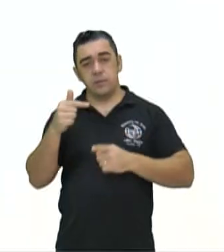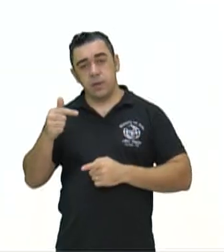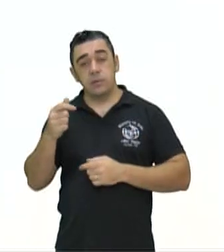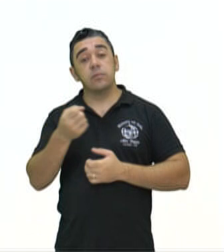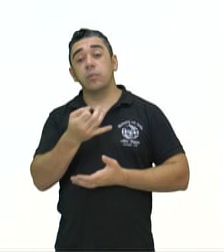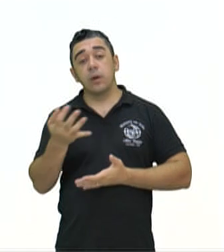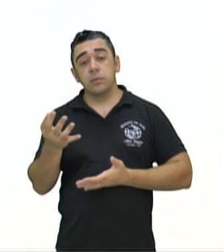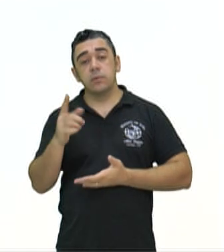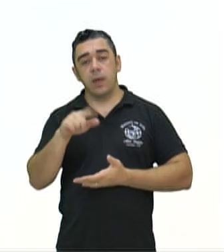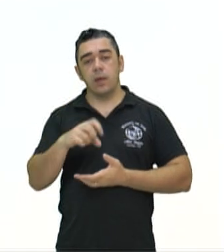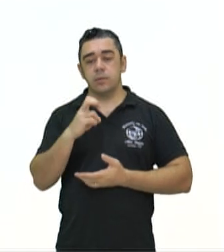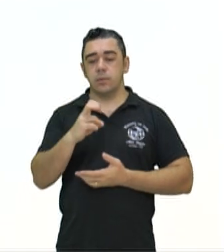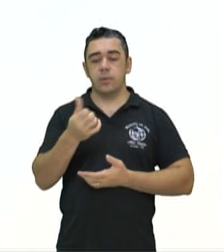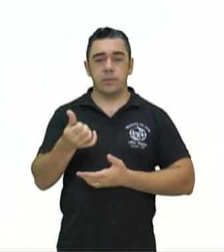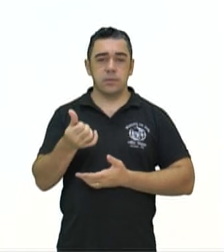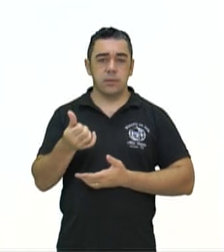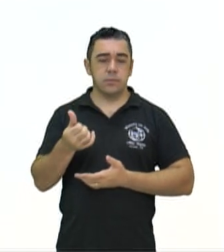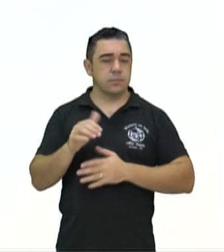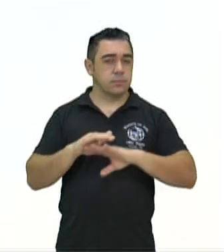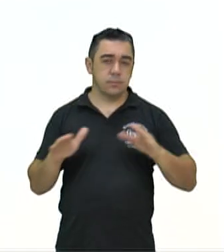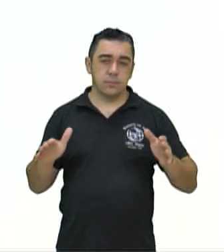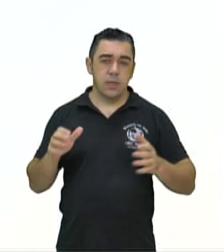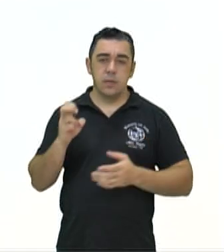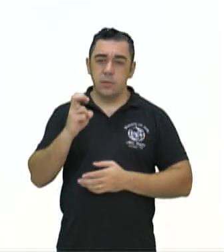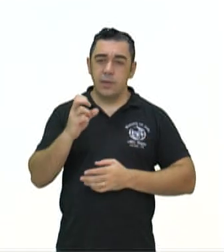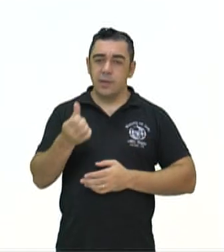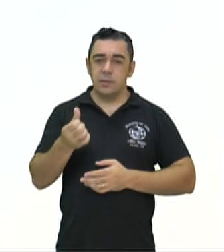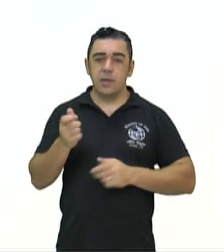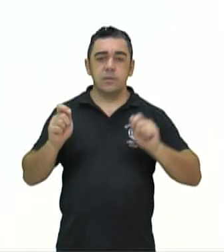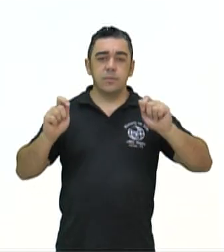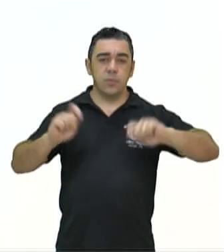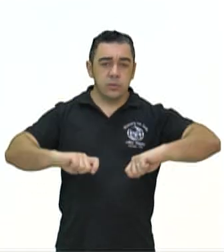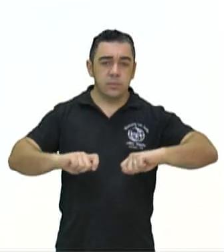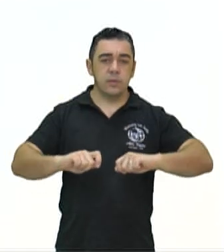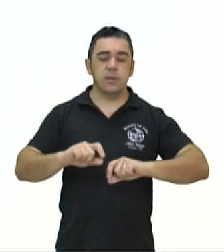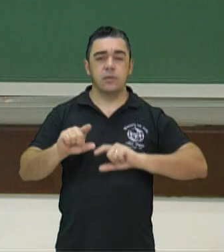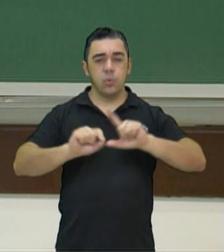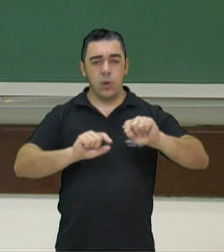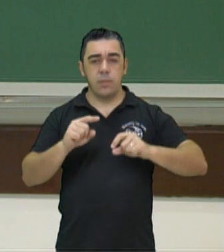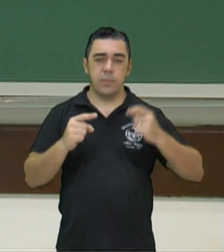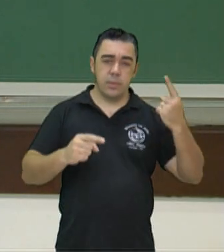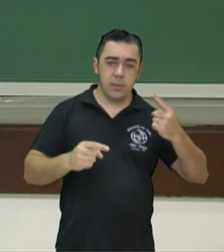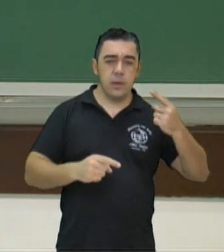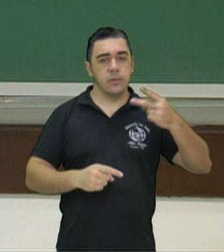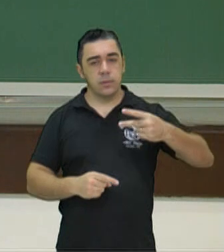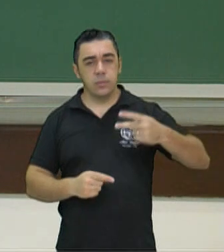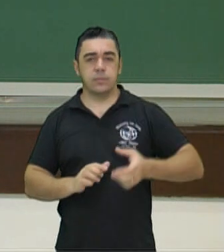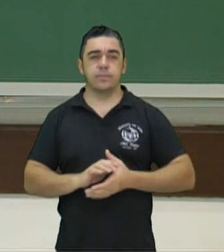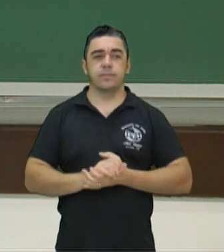é 56. Então, a gente tem 56 possibilidades.